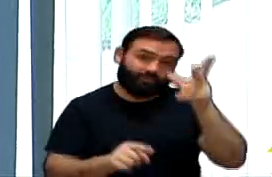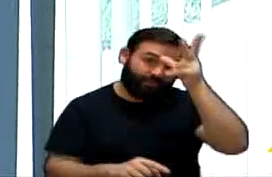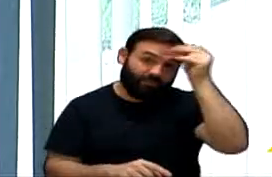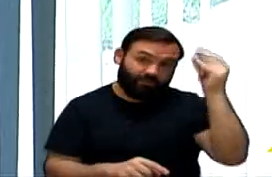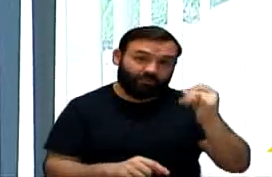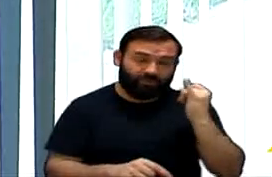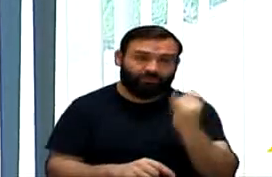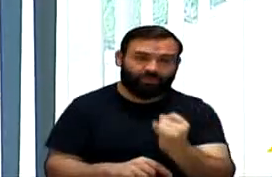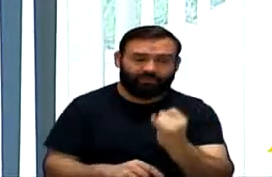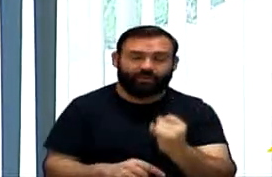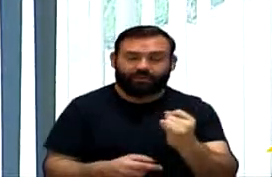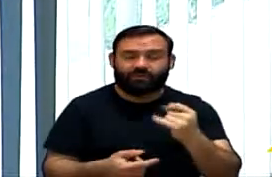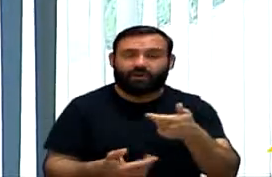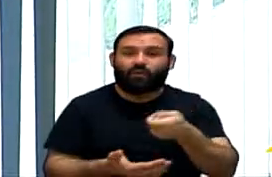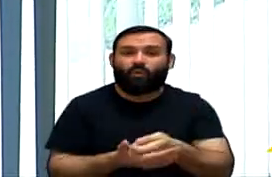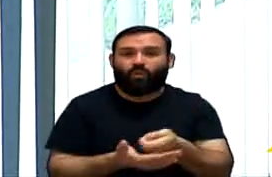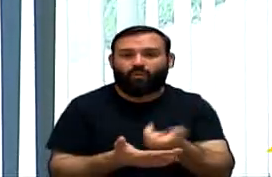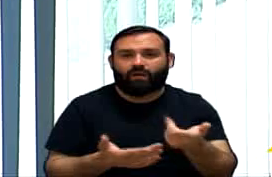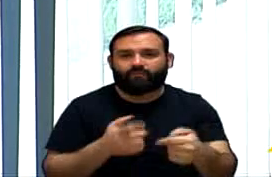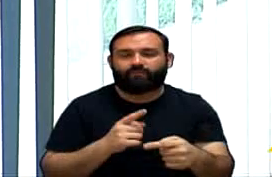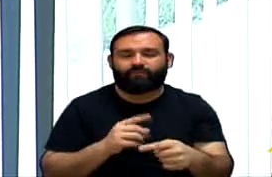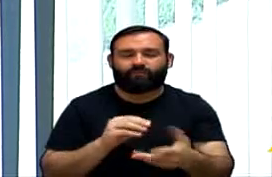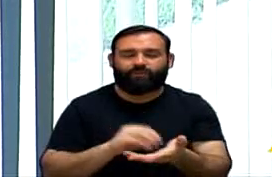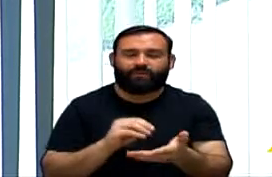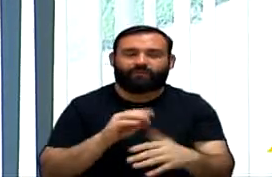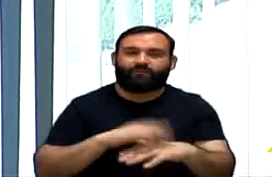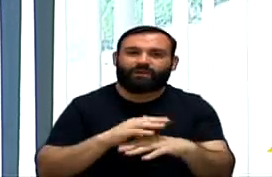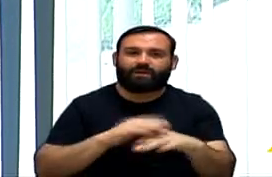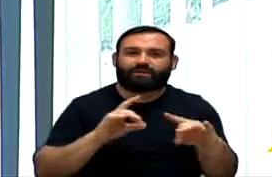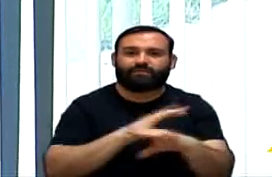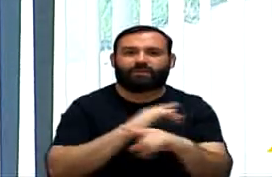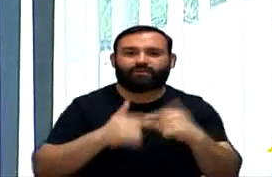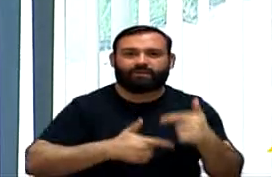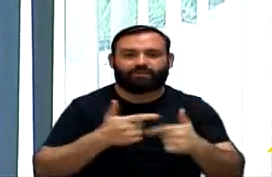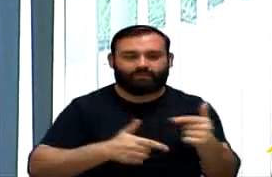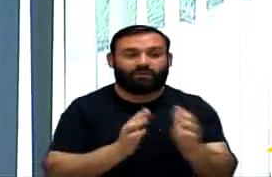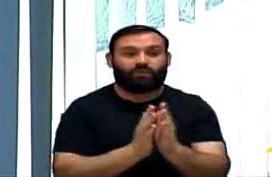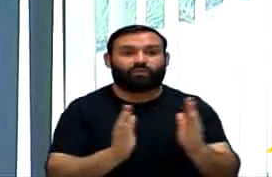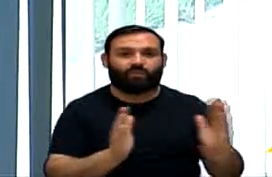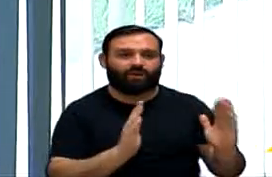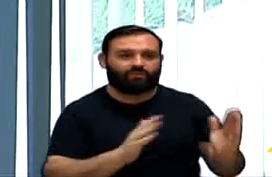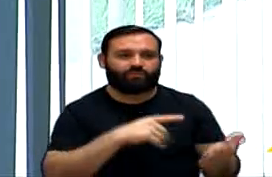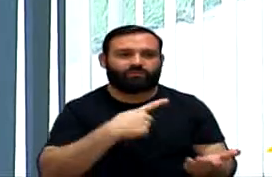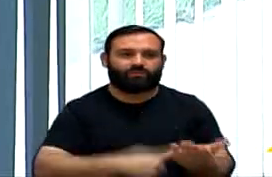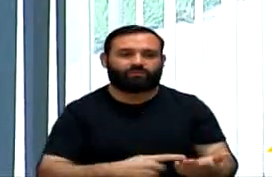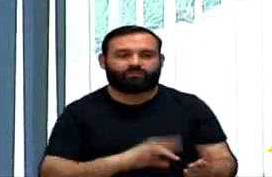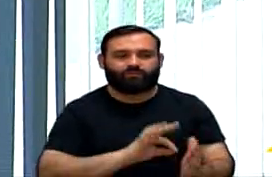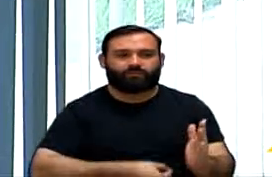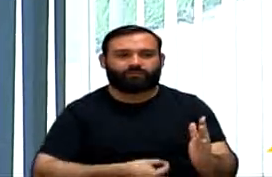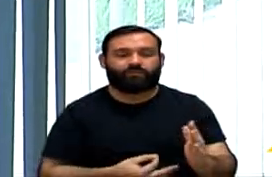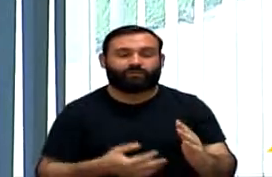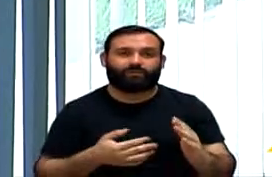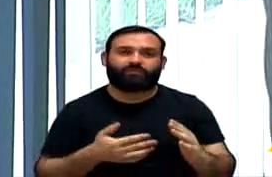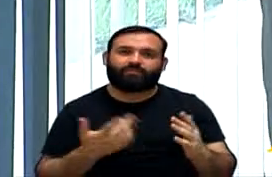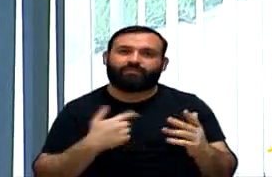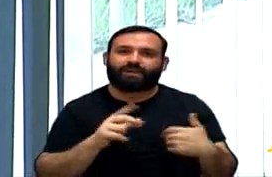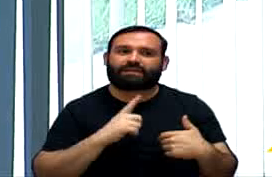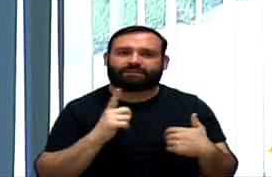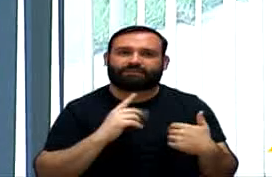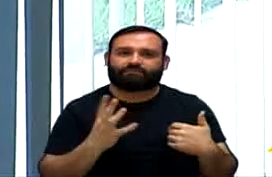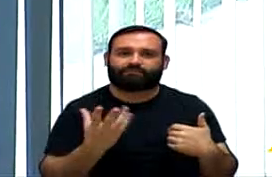vem notificando e cobrando para Que ela possa eh terminar esse serviço dentro do prazo de contrato Mas vem